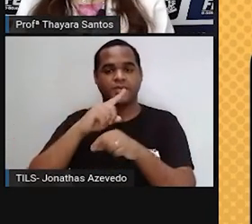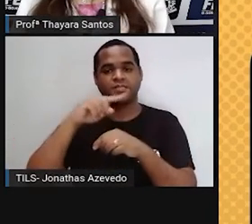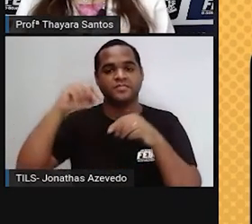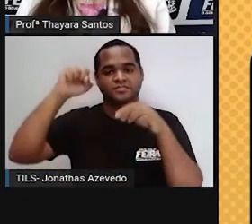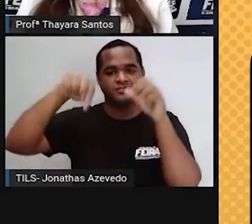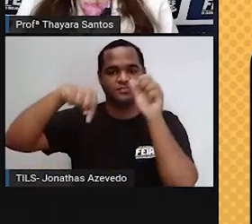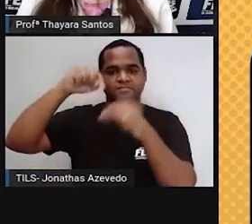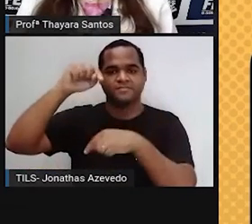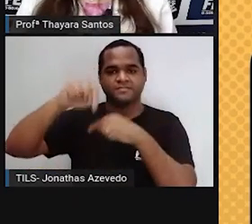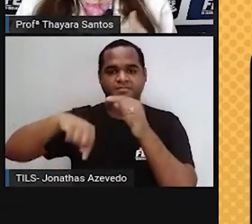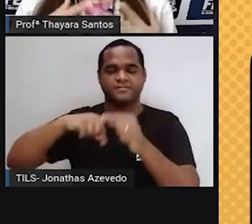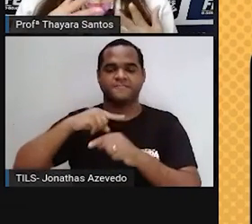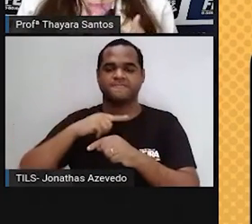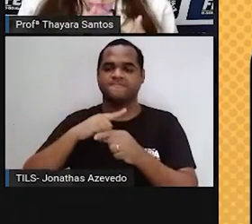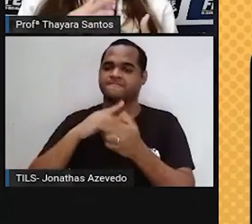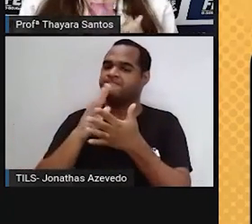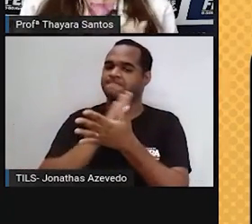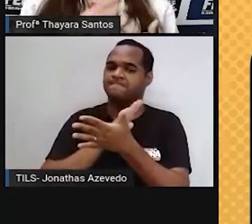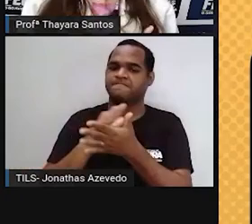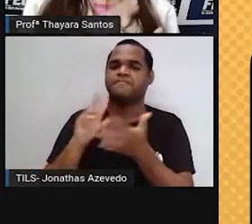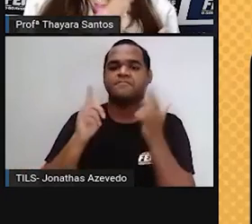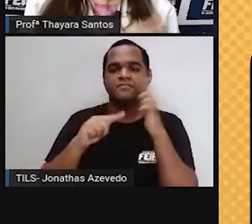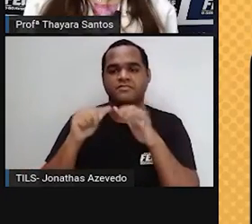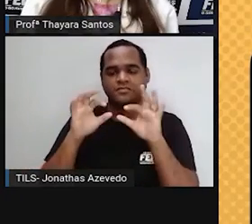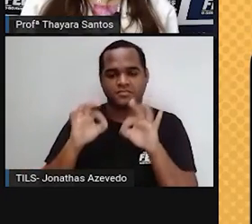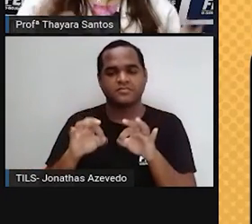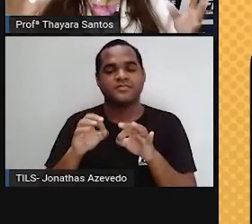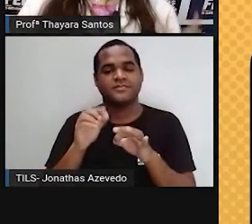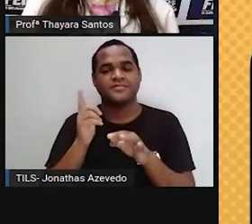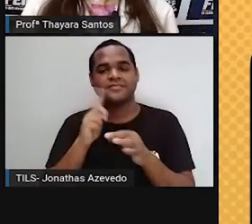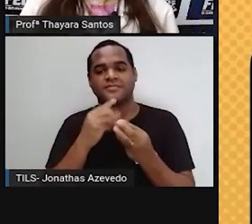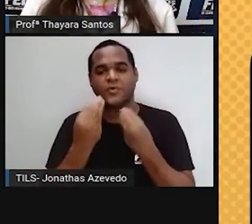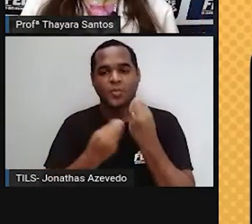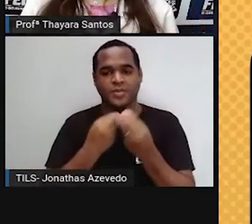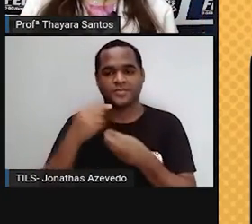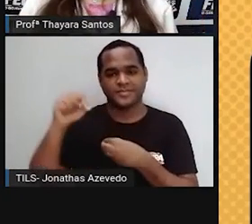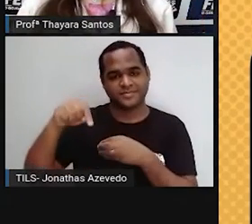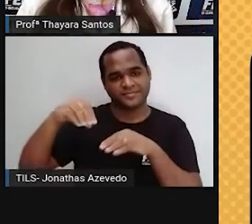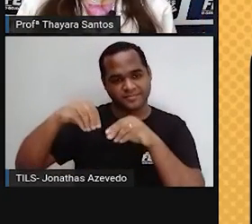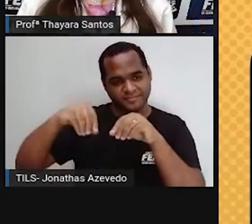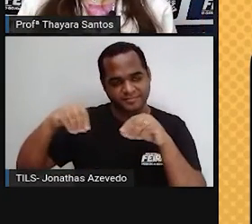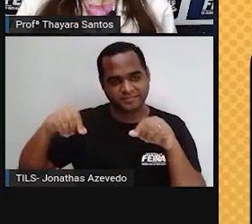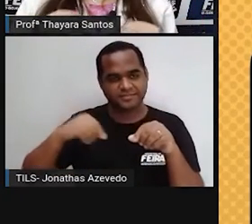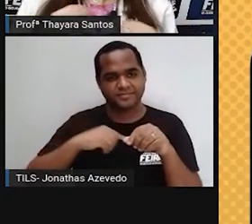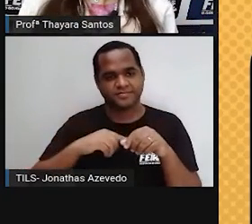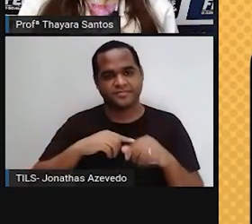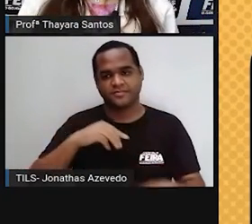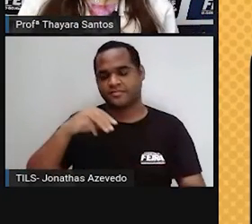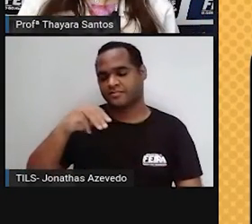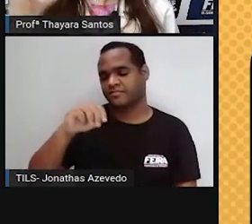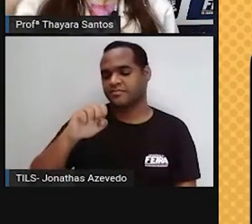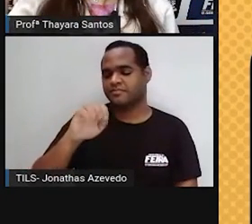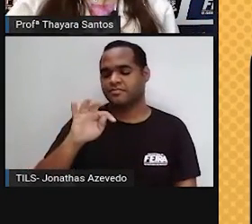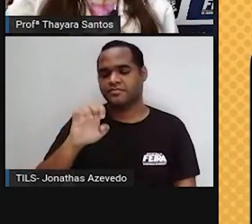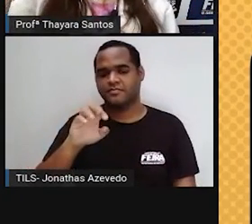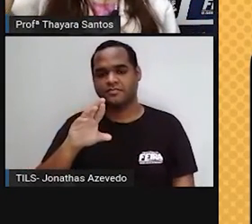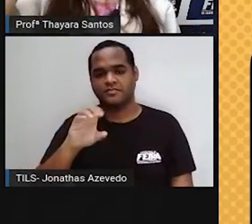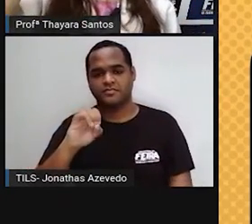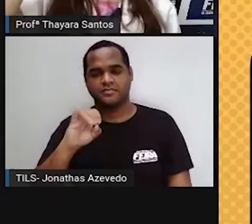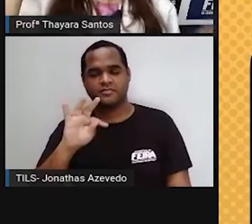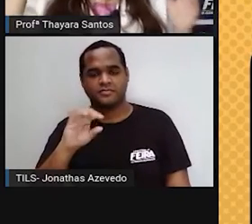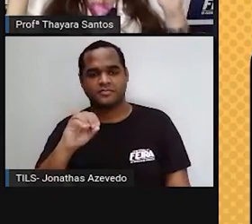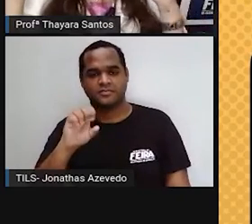atmosfera, mas os que conseguem atingir a nossa superfície, né, a superfície aqui da Terra, a gente chama de meteoritos. Então, quando eles